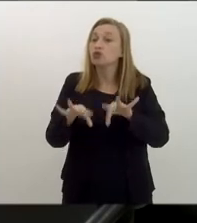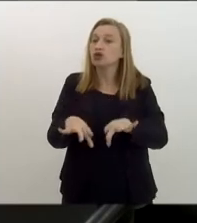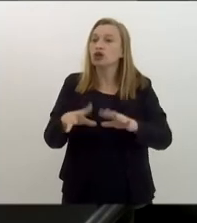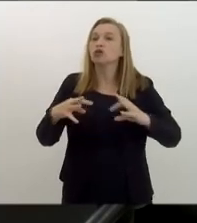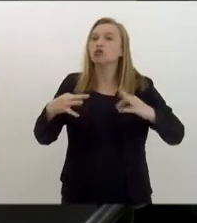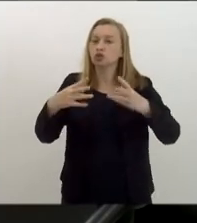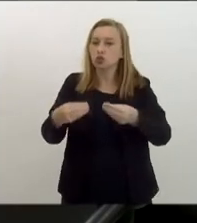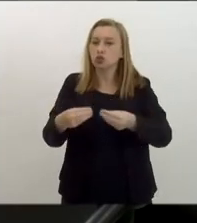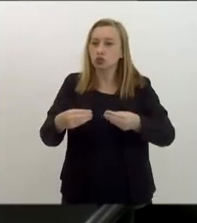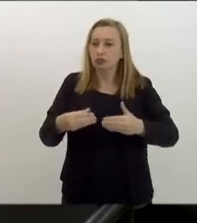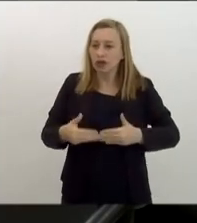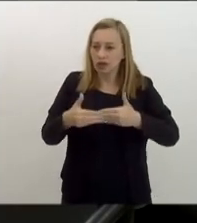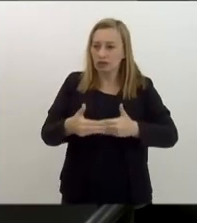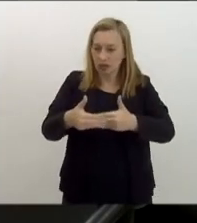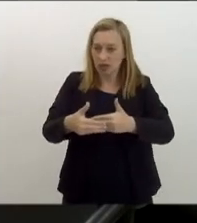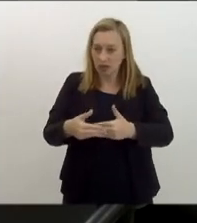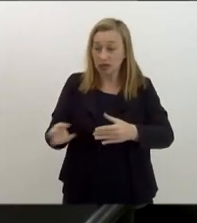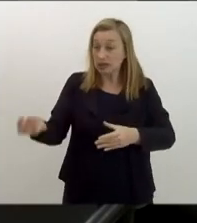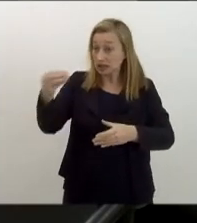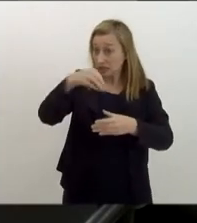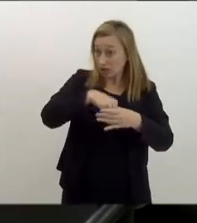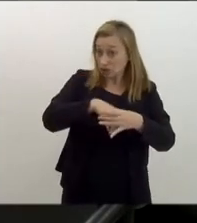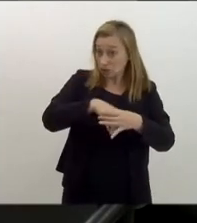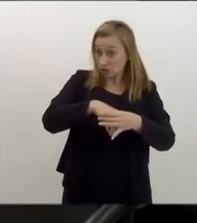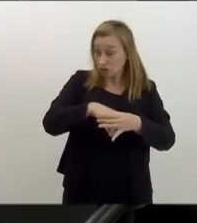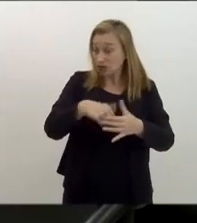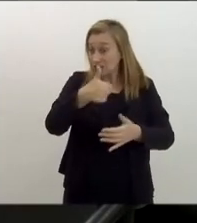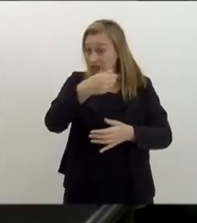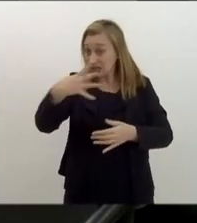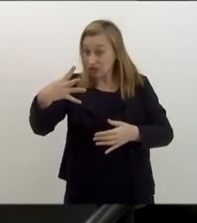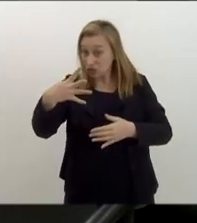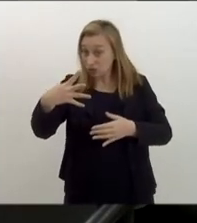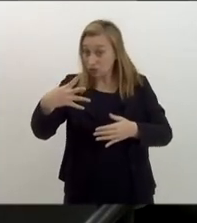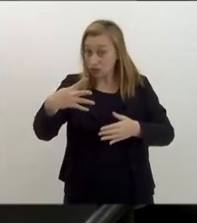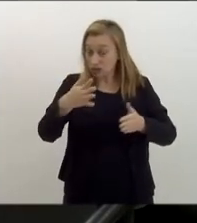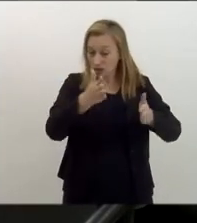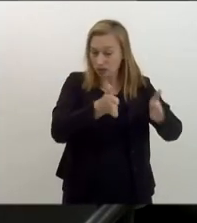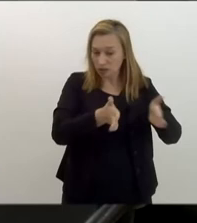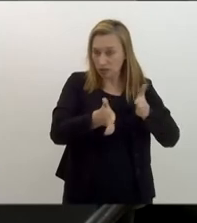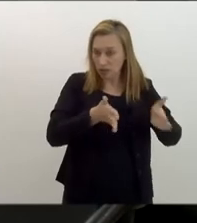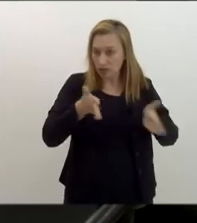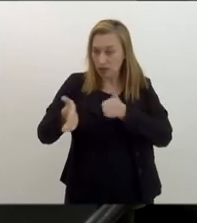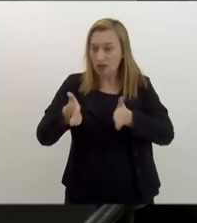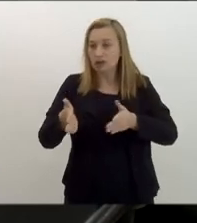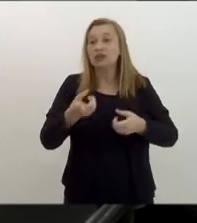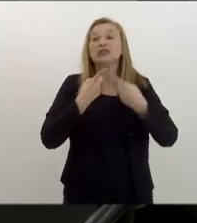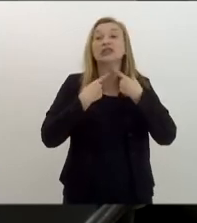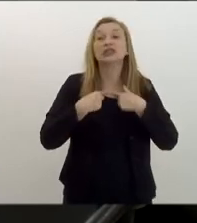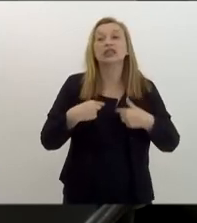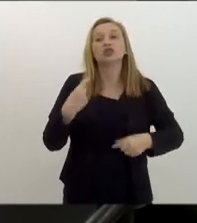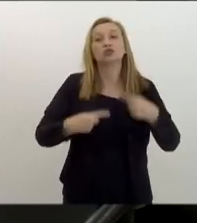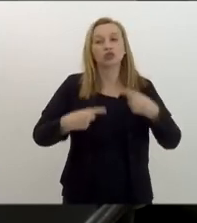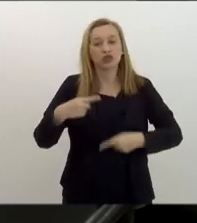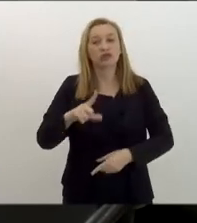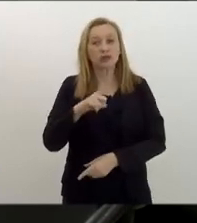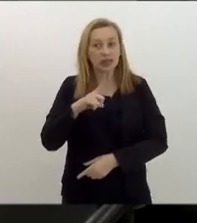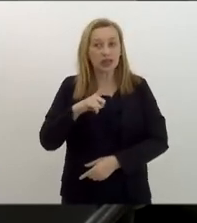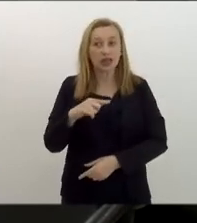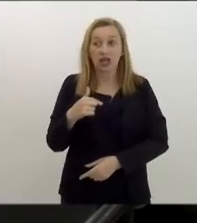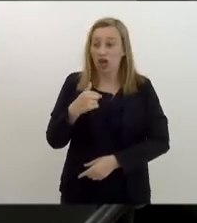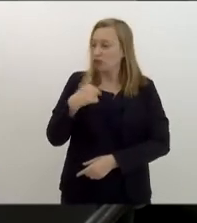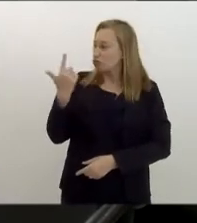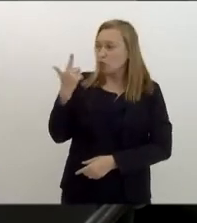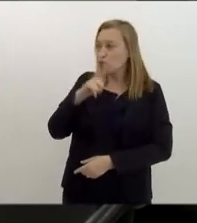final das contas para andar dentro desses 14 passos precisa de vontade política e